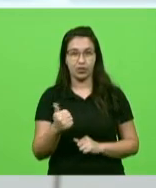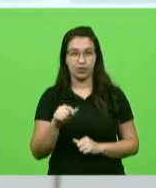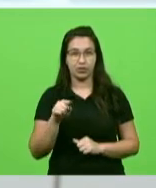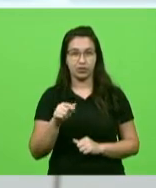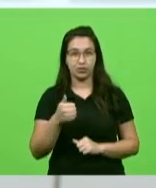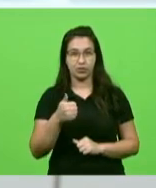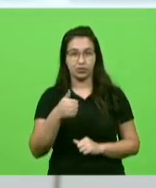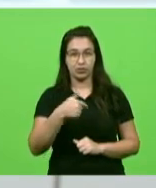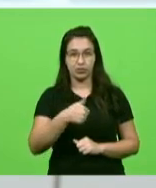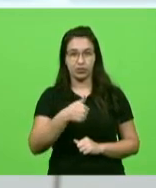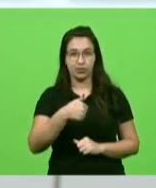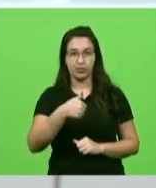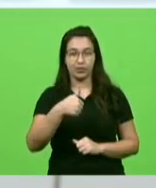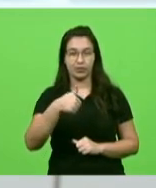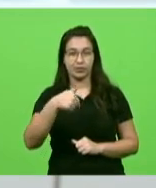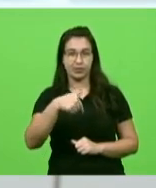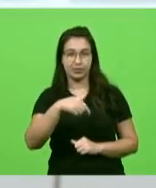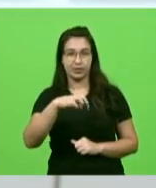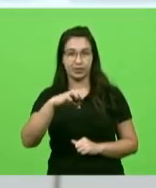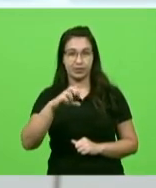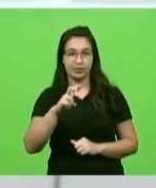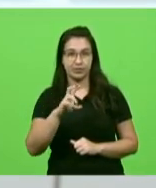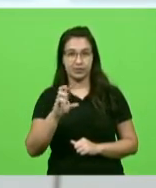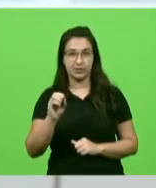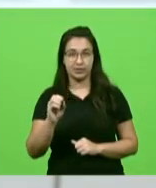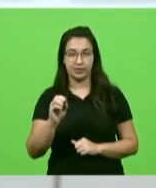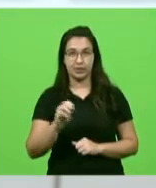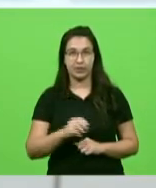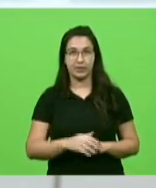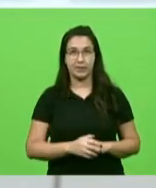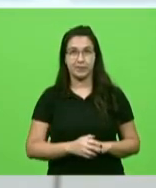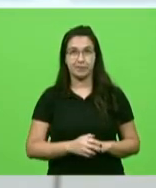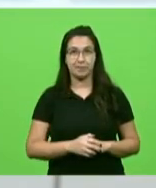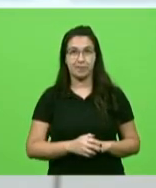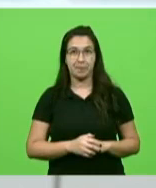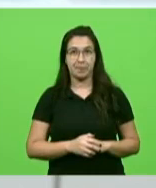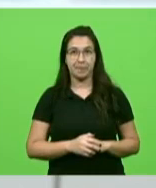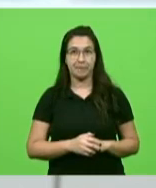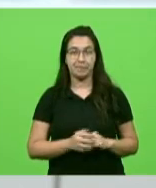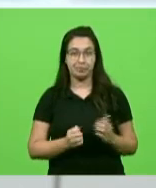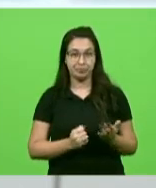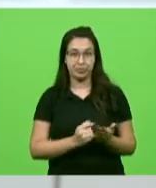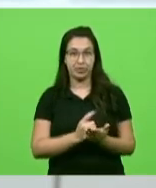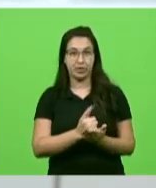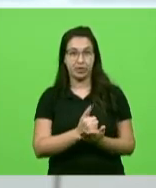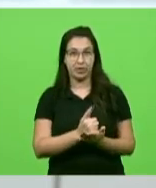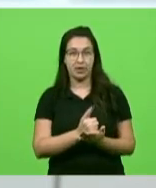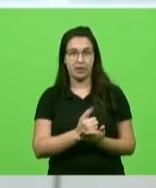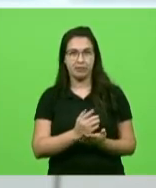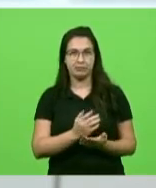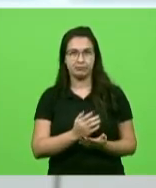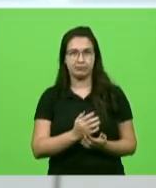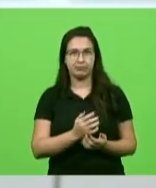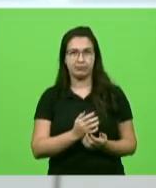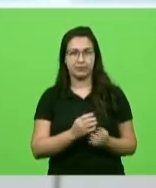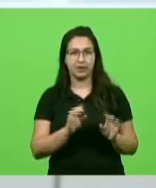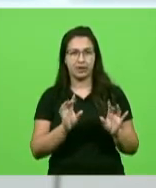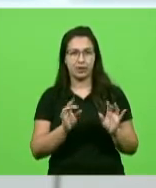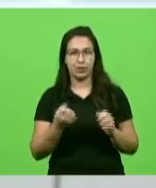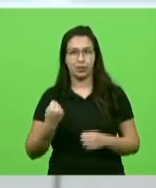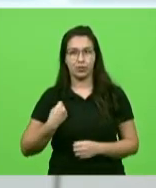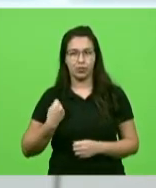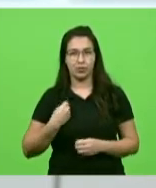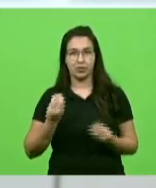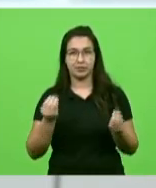Lei 1079/50 e valer assim Entretanto a compra compreensão de que a enumeração